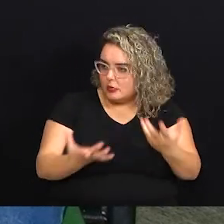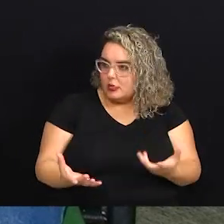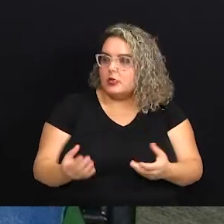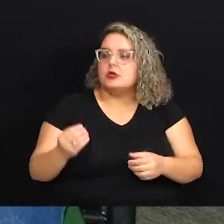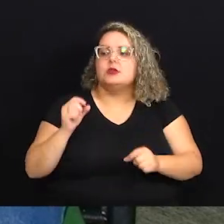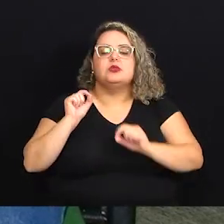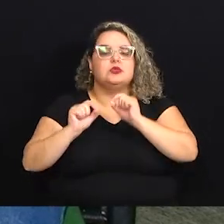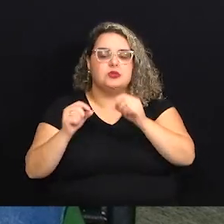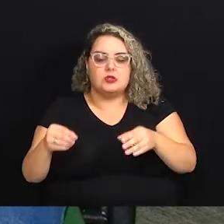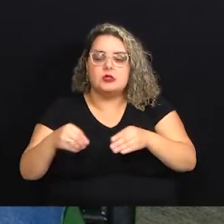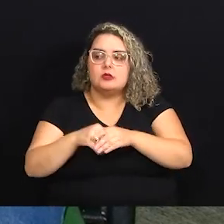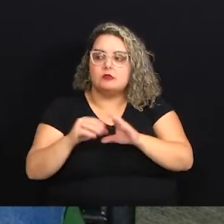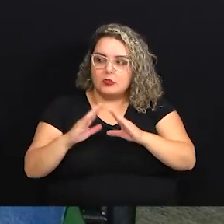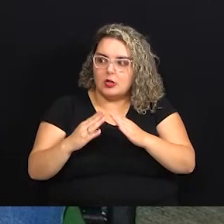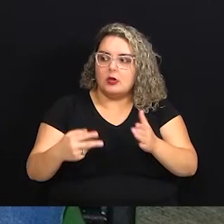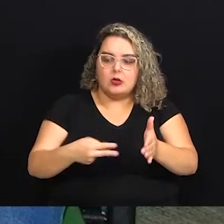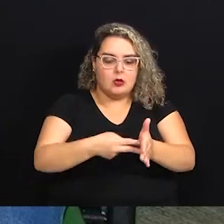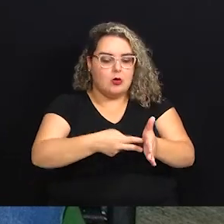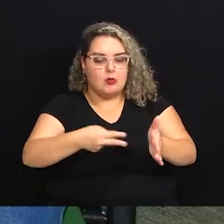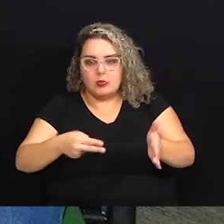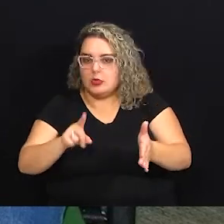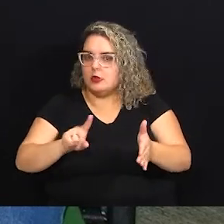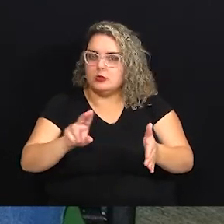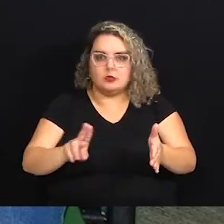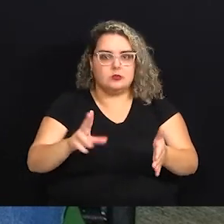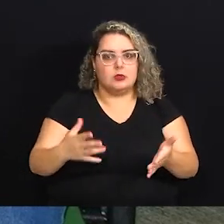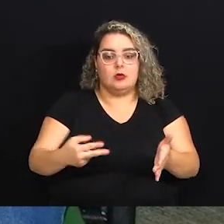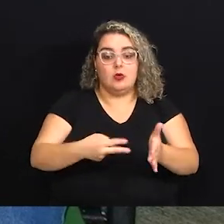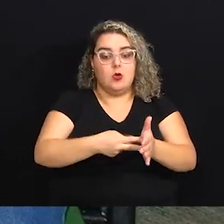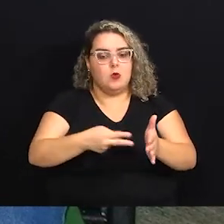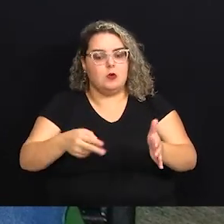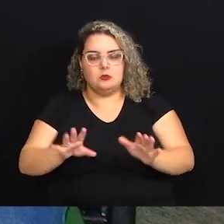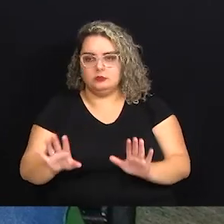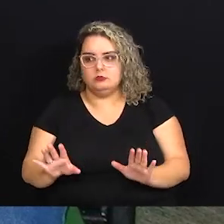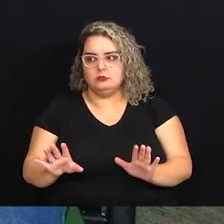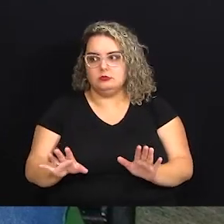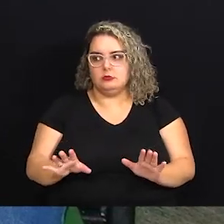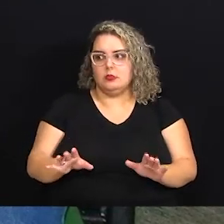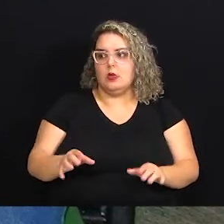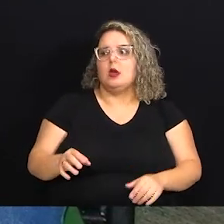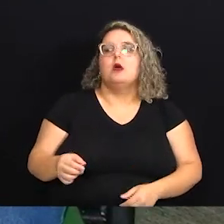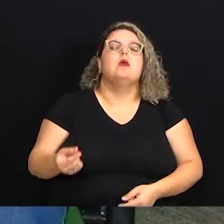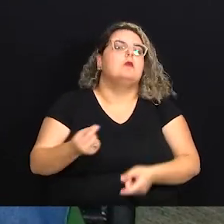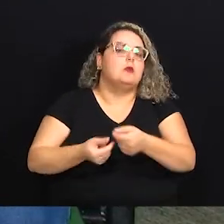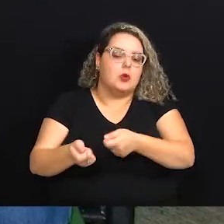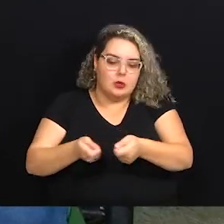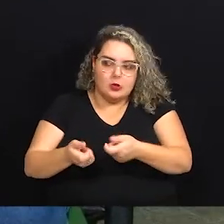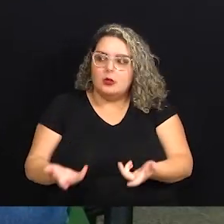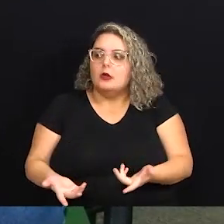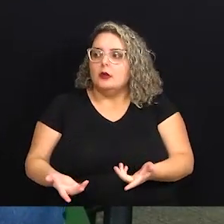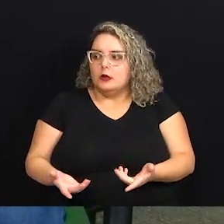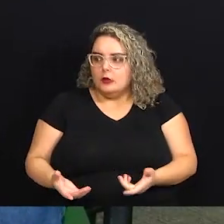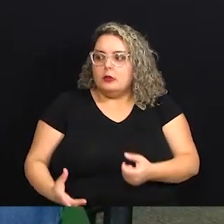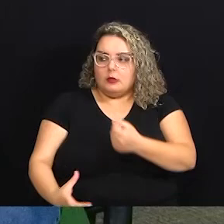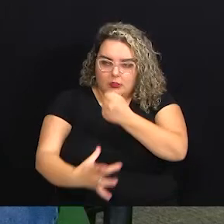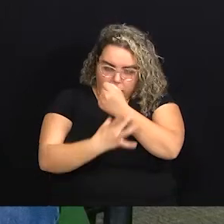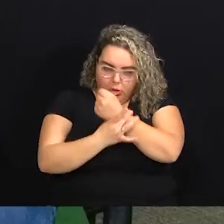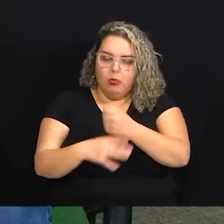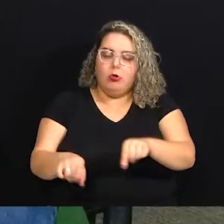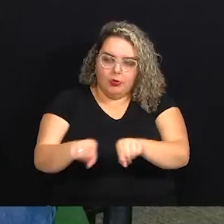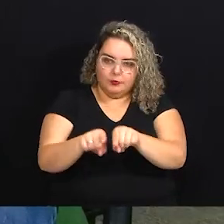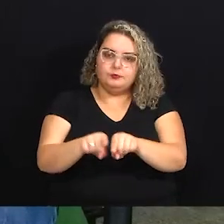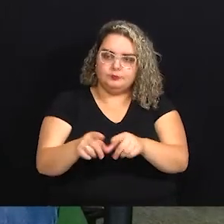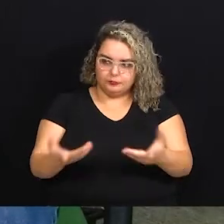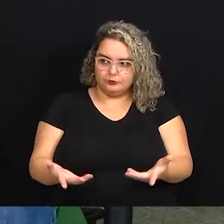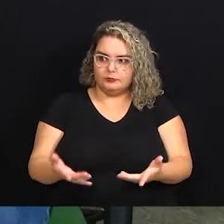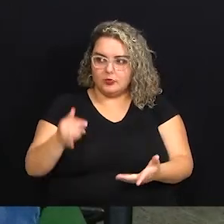sua segurança, para a segurança de quem está em casa, é que você mantenha os equipamentos que você não está usando fora da tomada. Tanto para economizar, quanto por uma